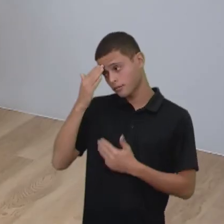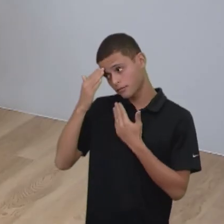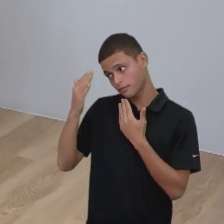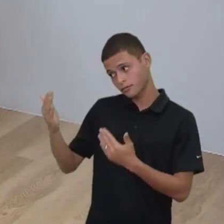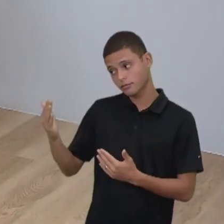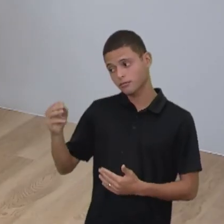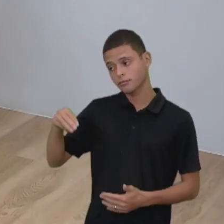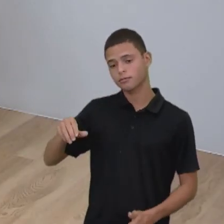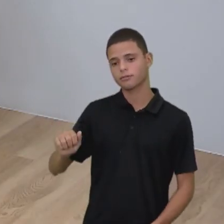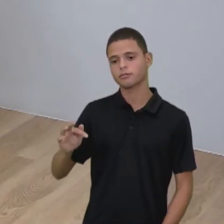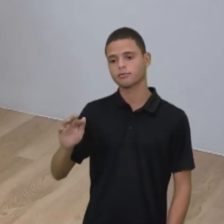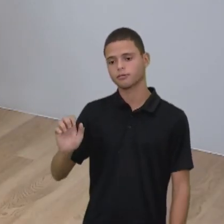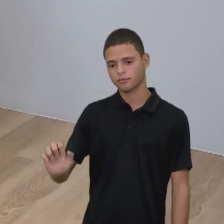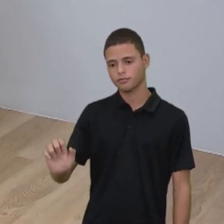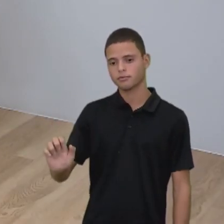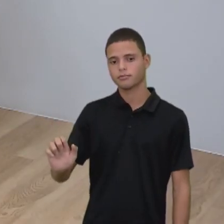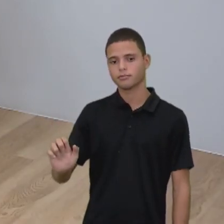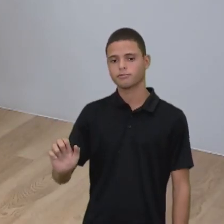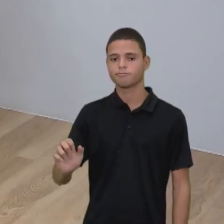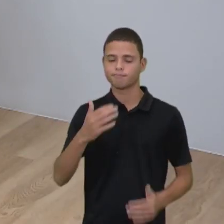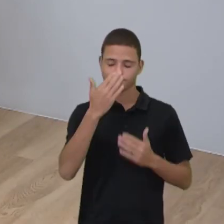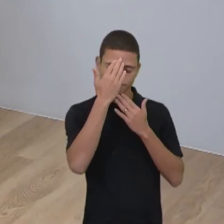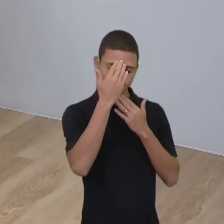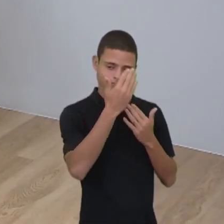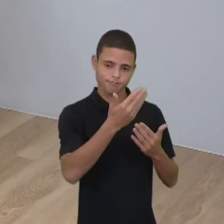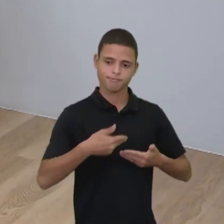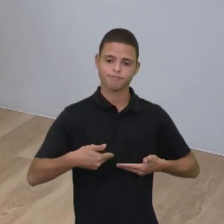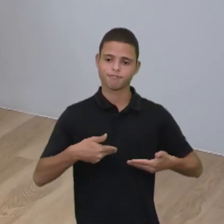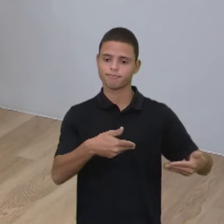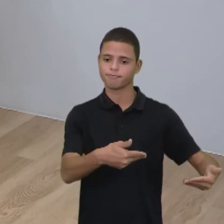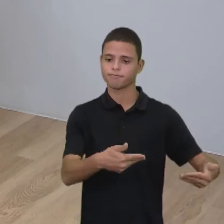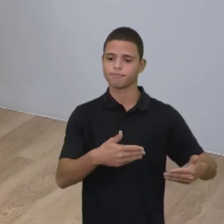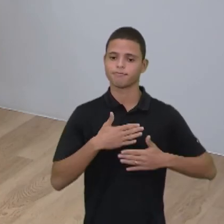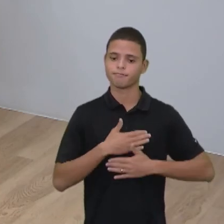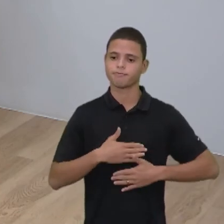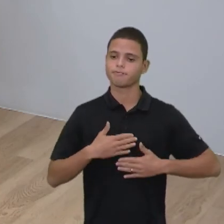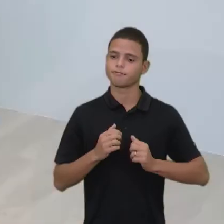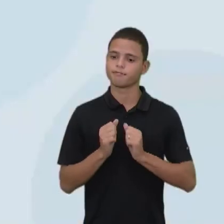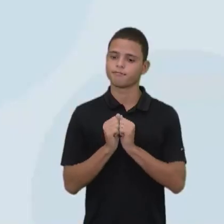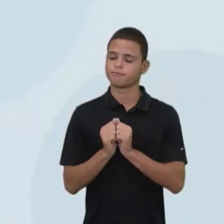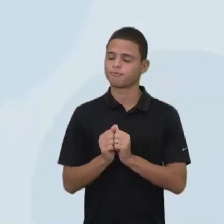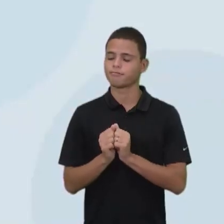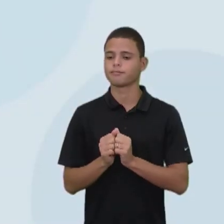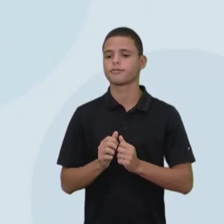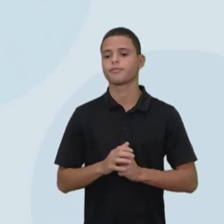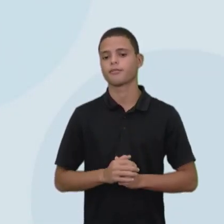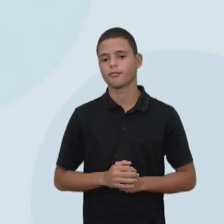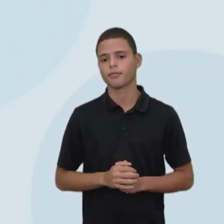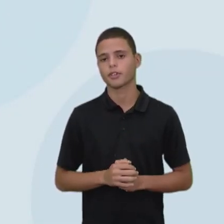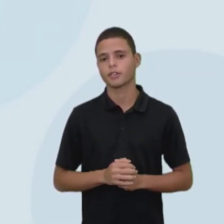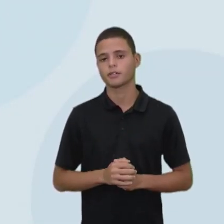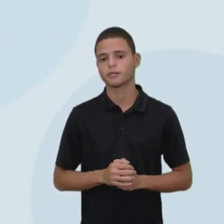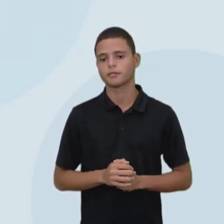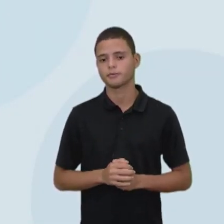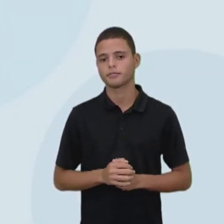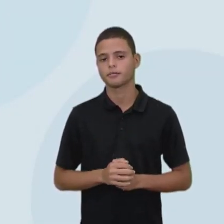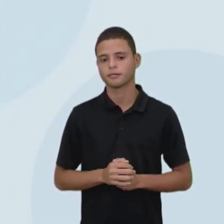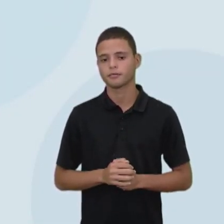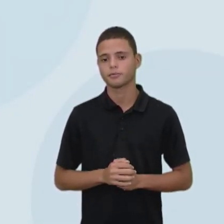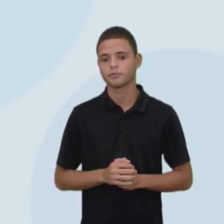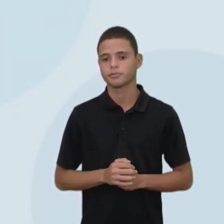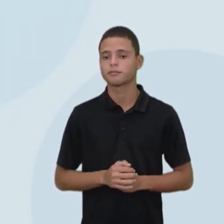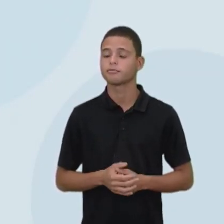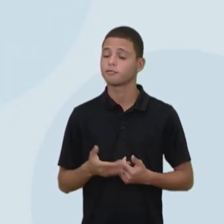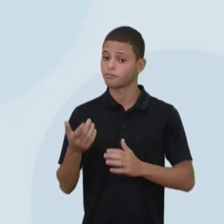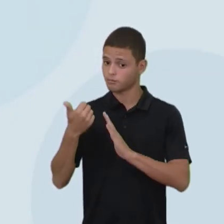obrigado pela sua presença. Eu que te agradeço muitíssimo pelo convite, Pri. Foi um prazer. O prazer foi meu. Gente, né, avaliem aí a nossa